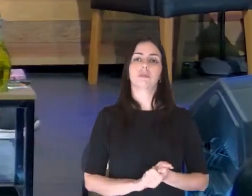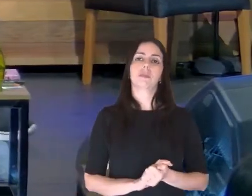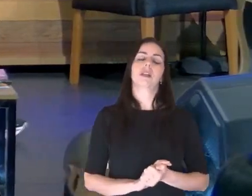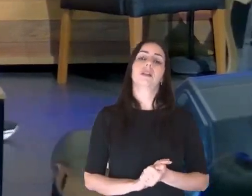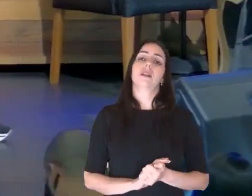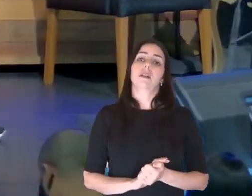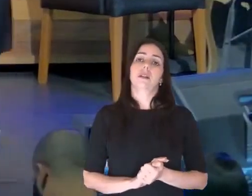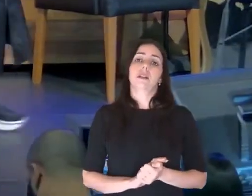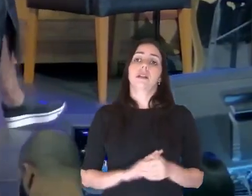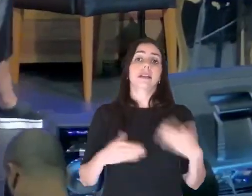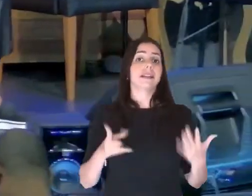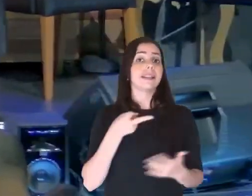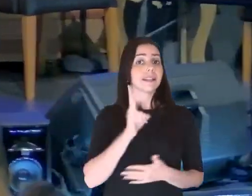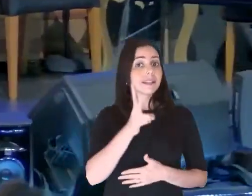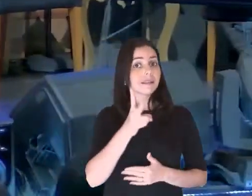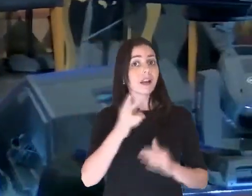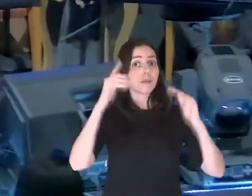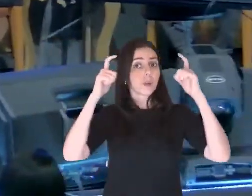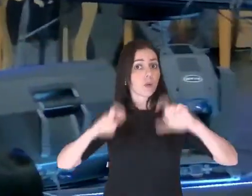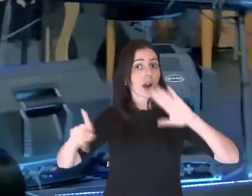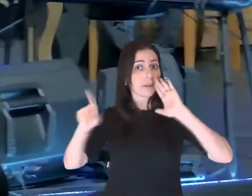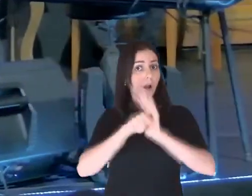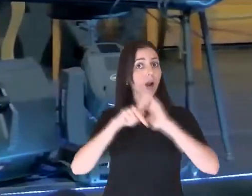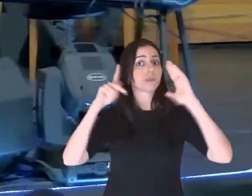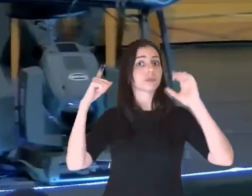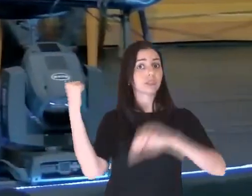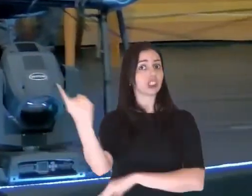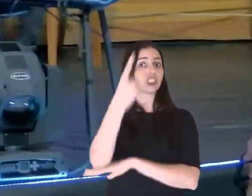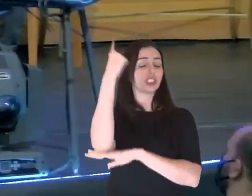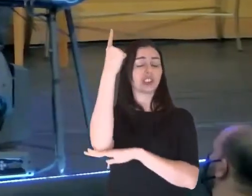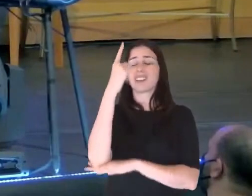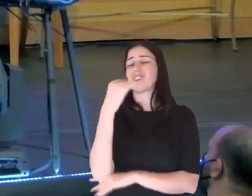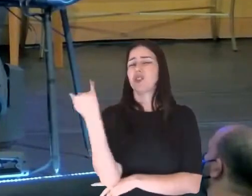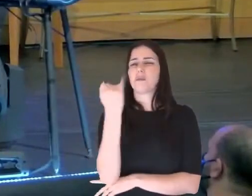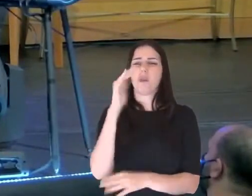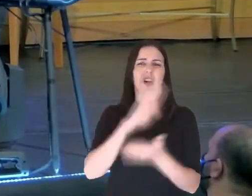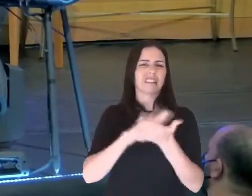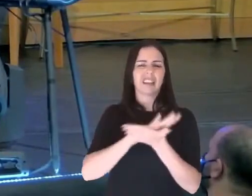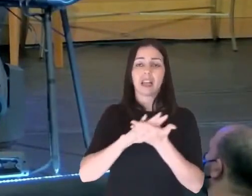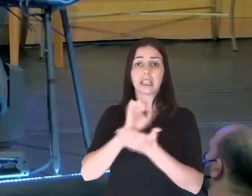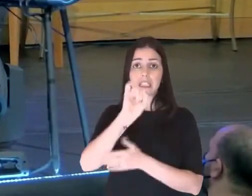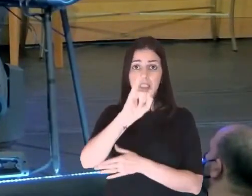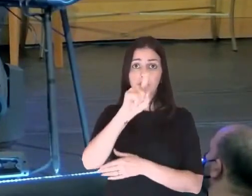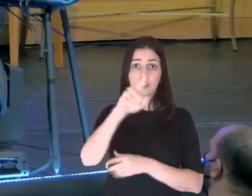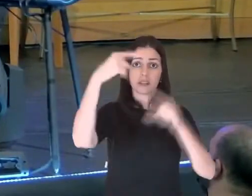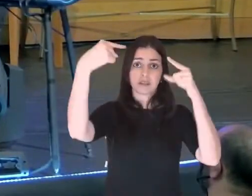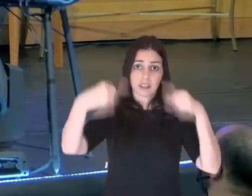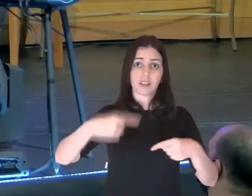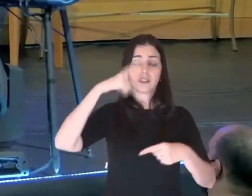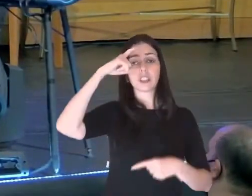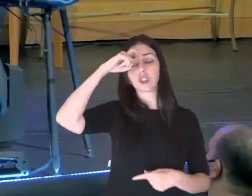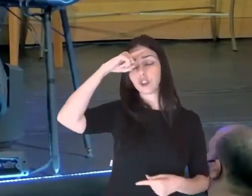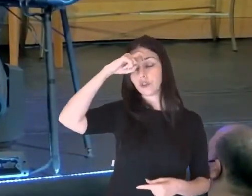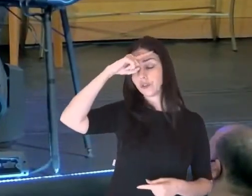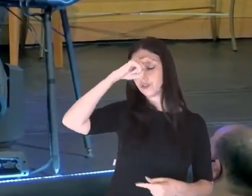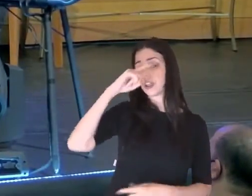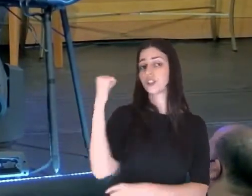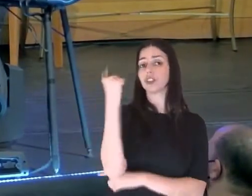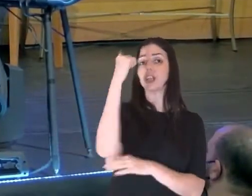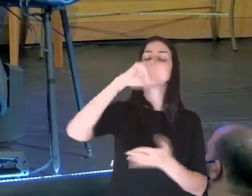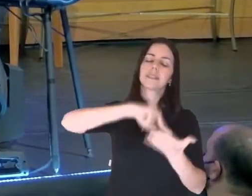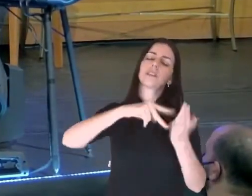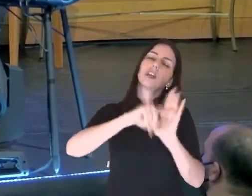de gigante normalmente é para gigante. Não importa o seu tamanho, se você está enfrentando uma situação gigante, porque você